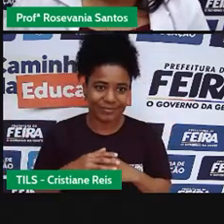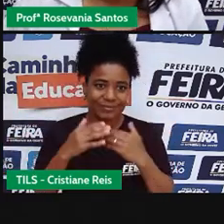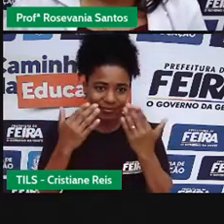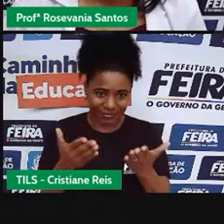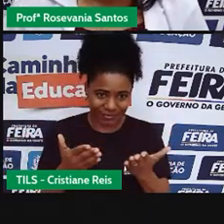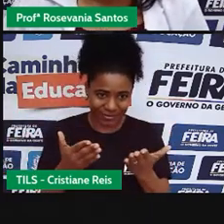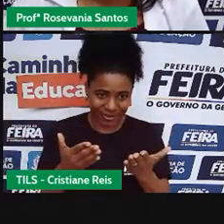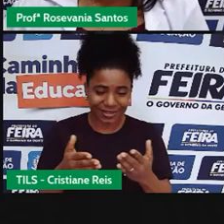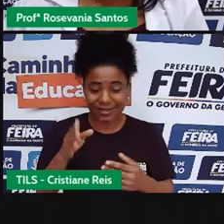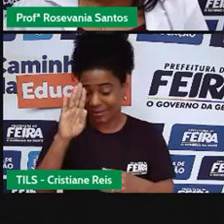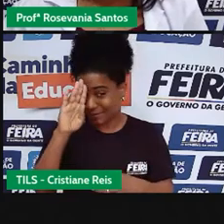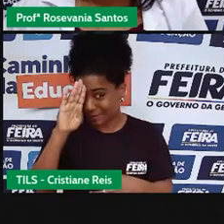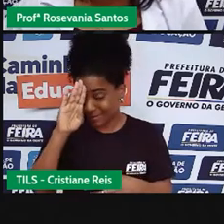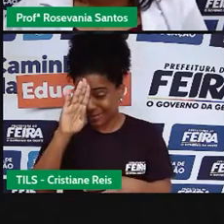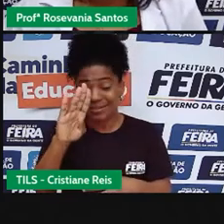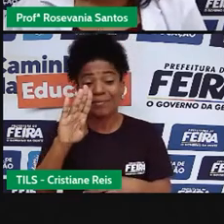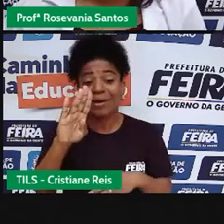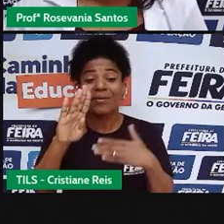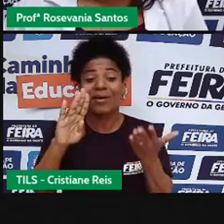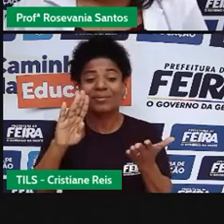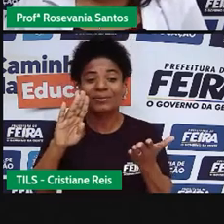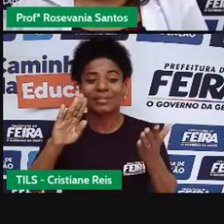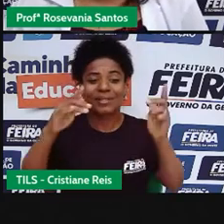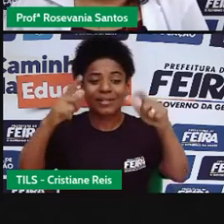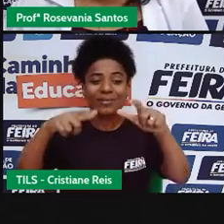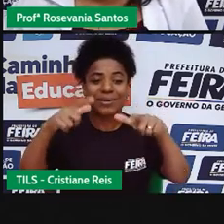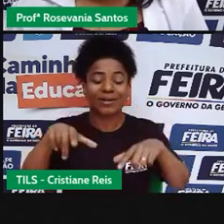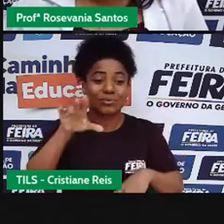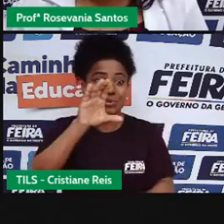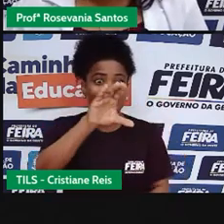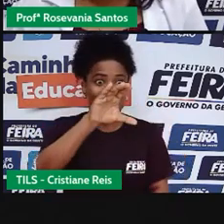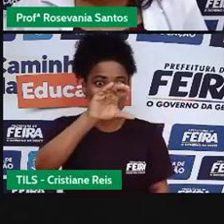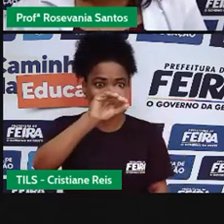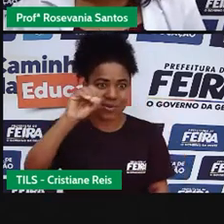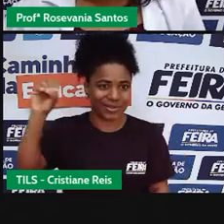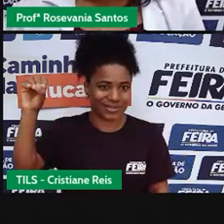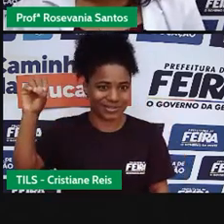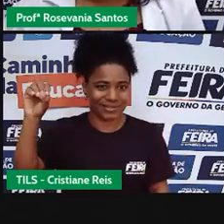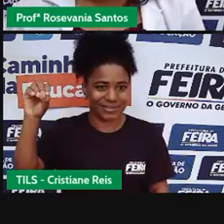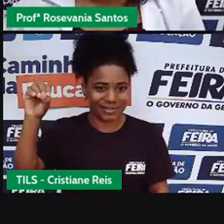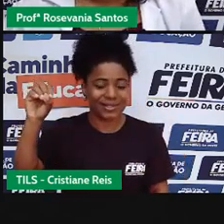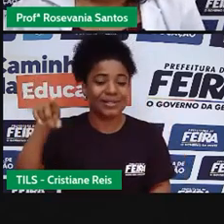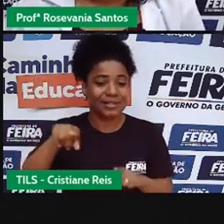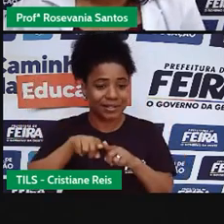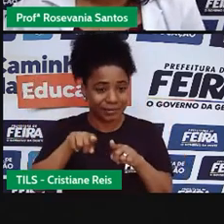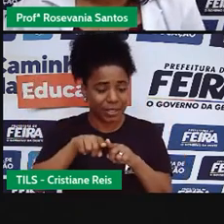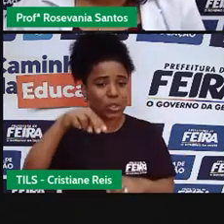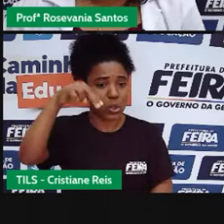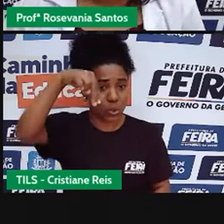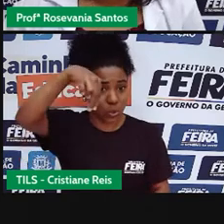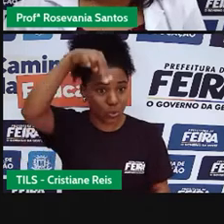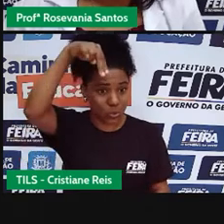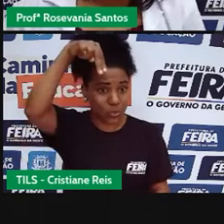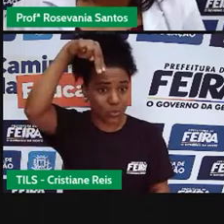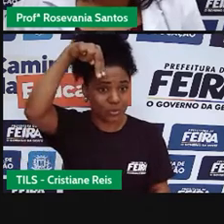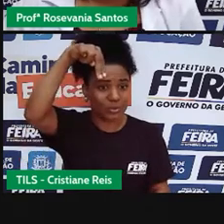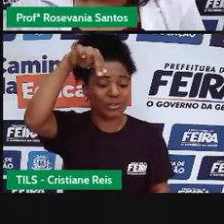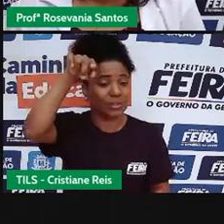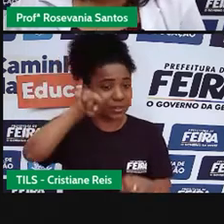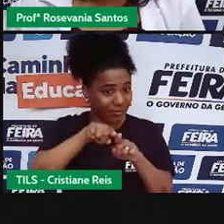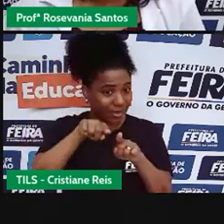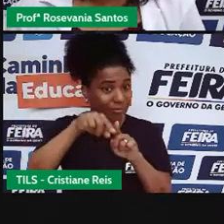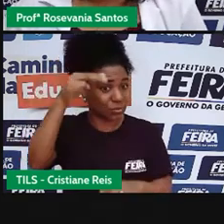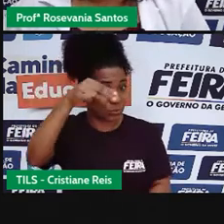pegar principalmente aqui a região centro-oeste do país. Vai pegar aqui um pedaço da região norte, também um pedaço, né, da região